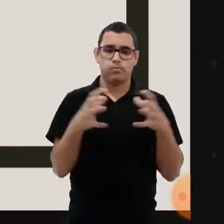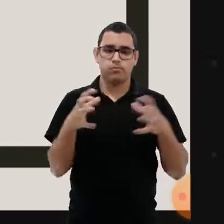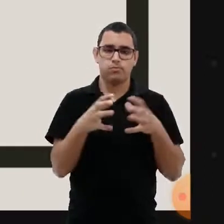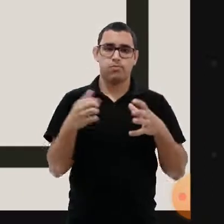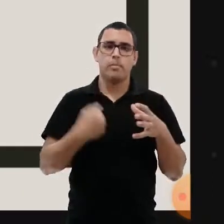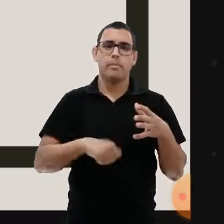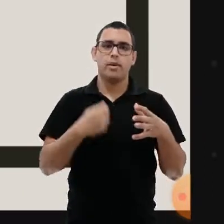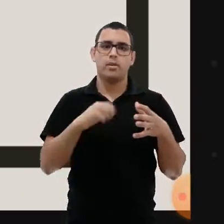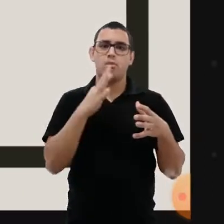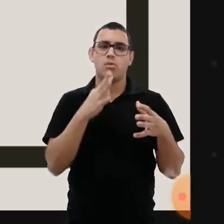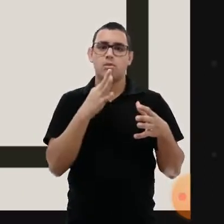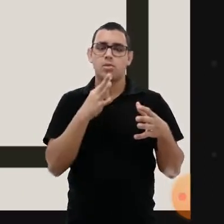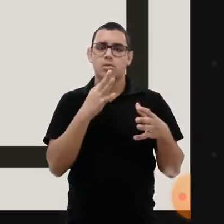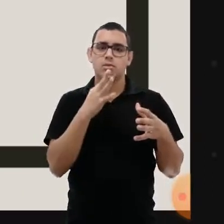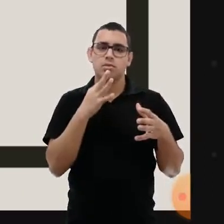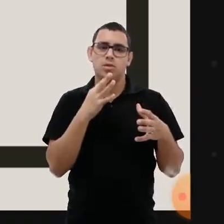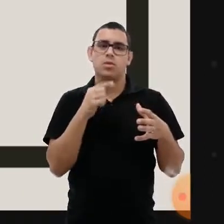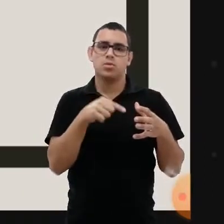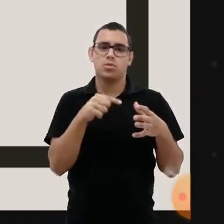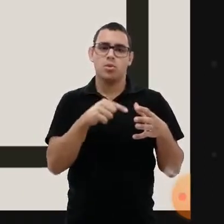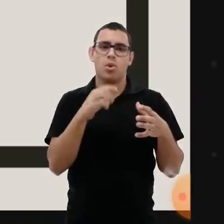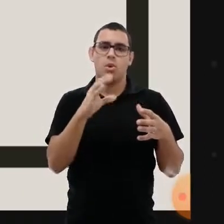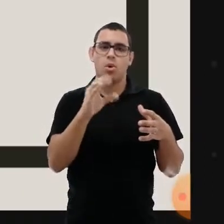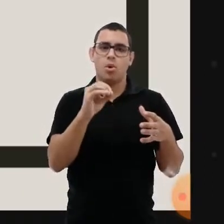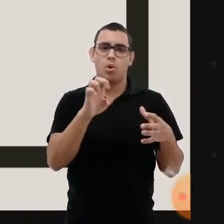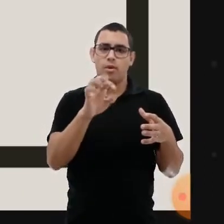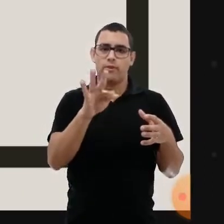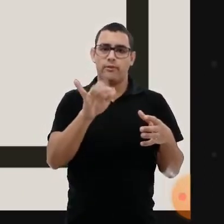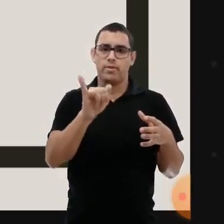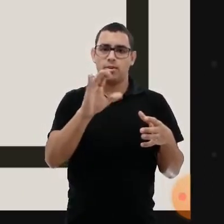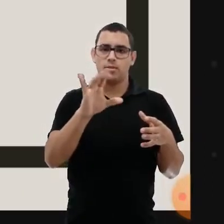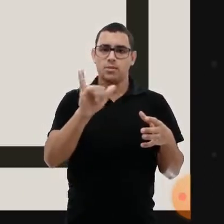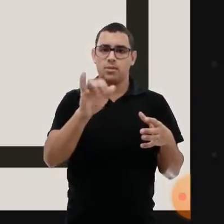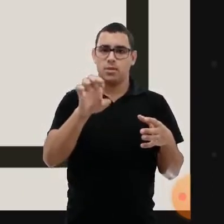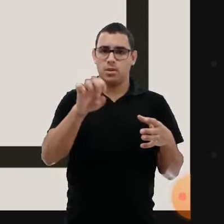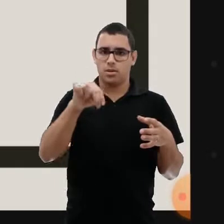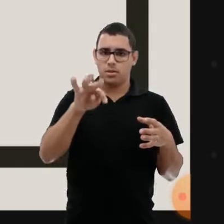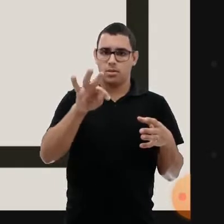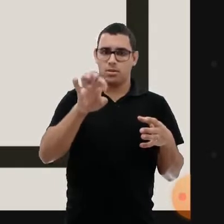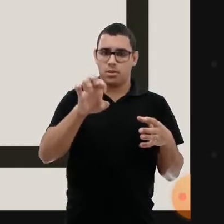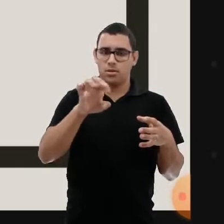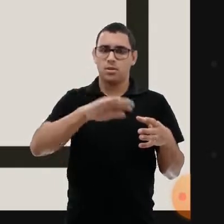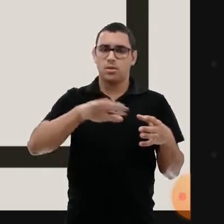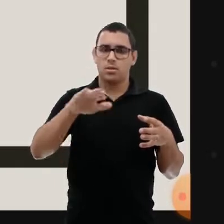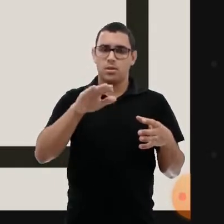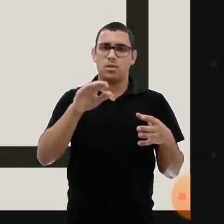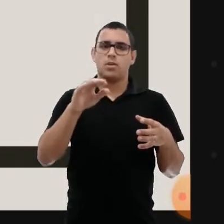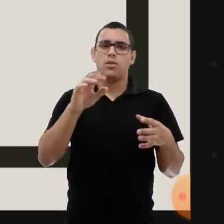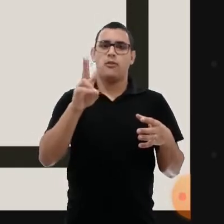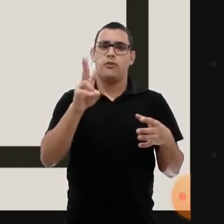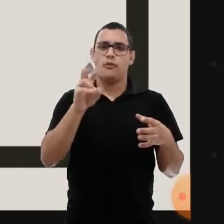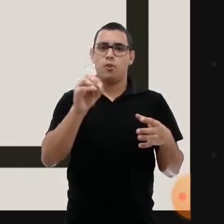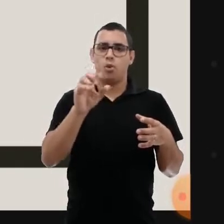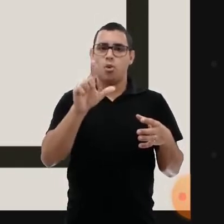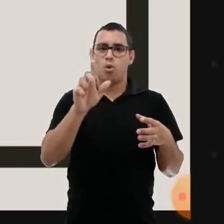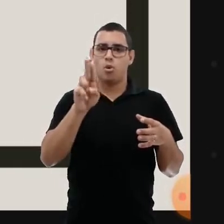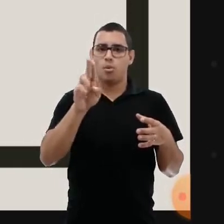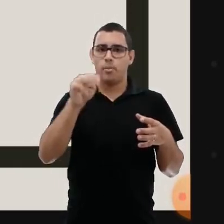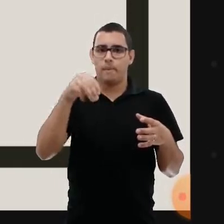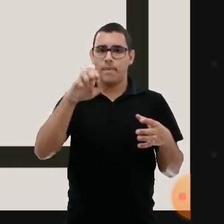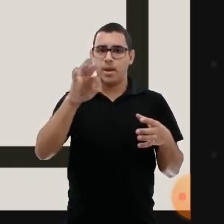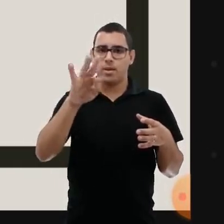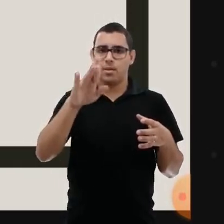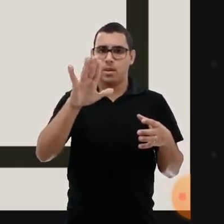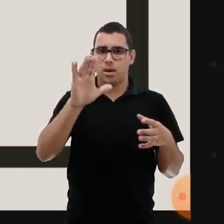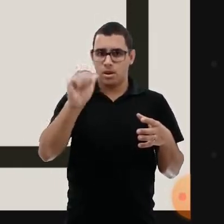precisamos conhecer o seu coeficiente de dilatação volumétrica. Então, vai ter uma relação direta entre dilatação dos